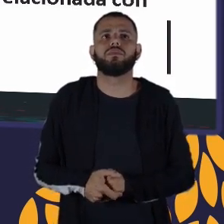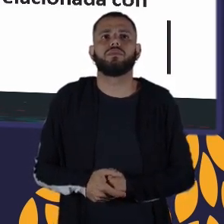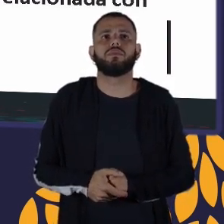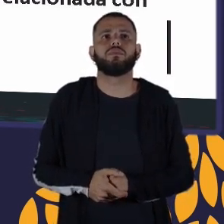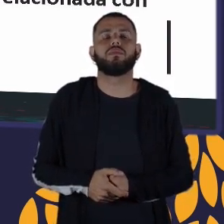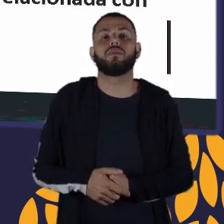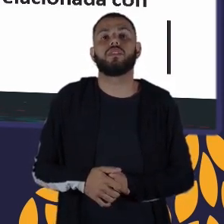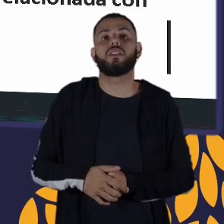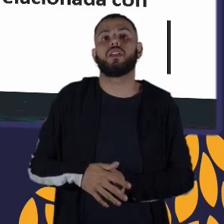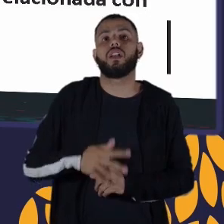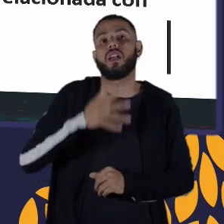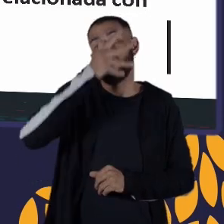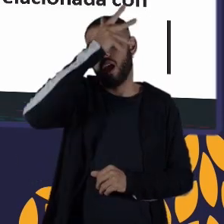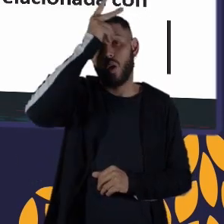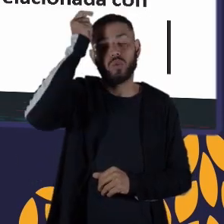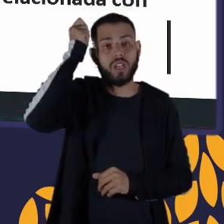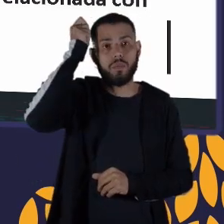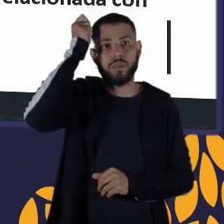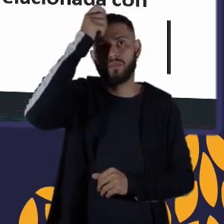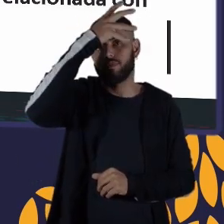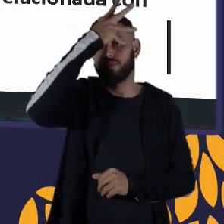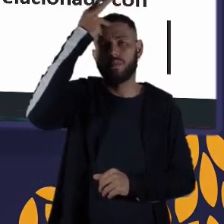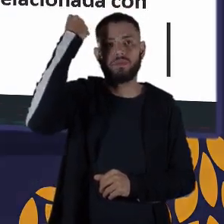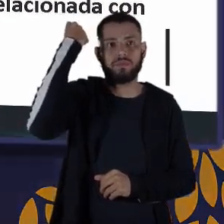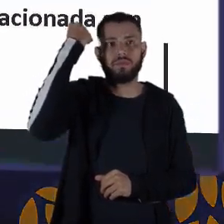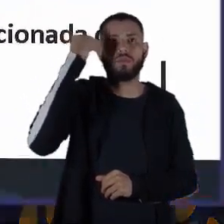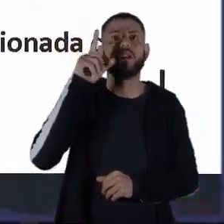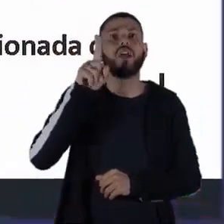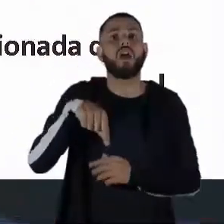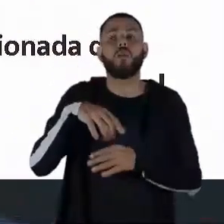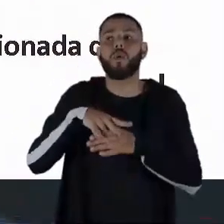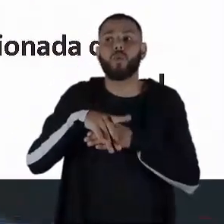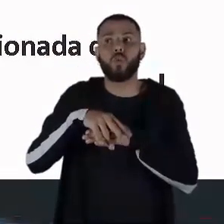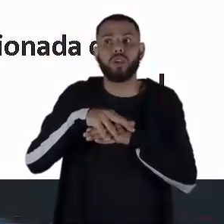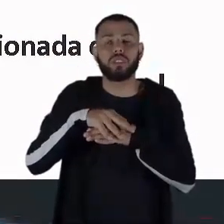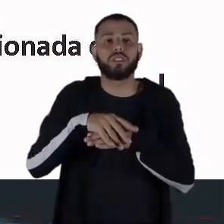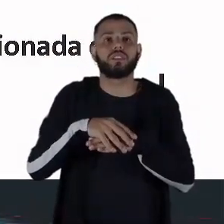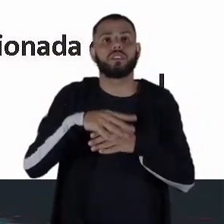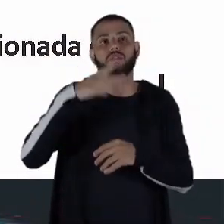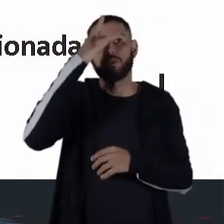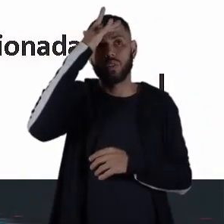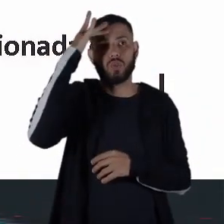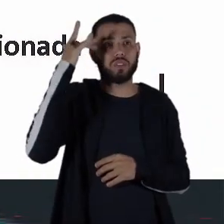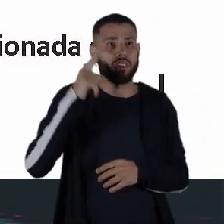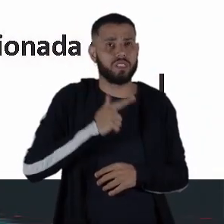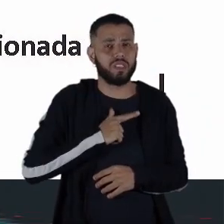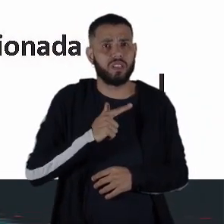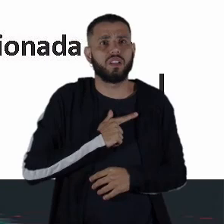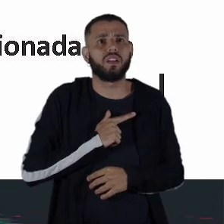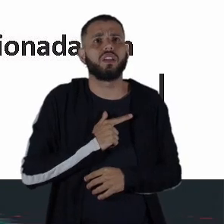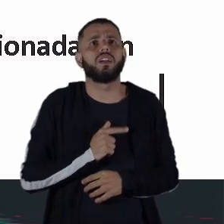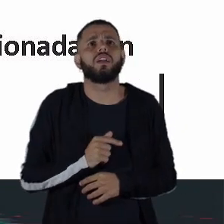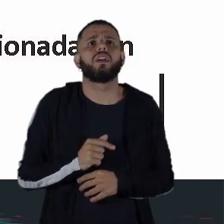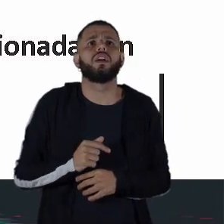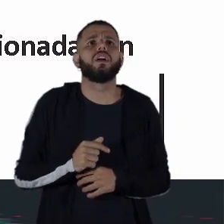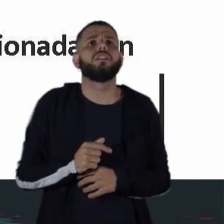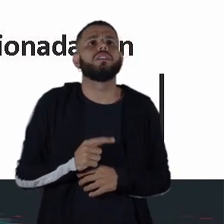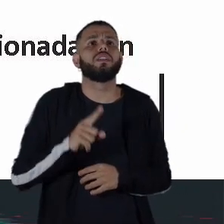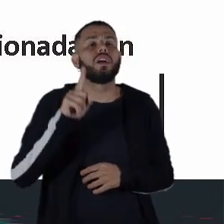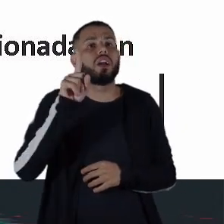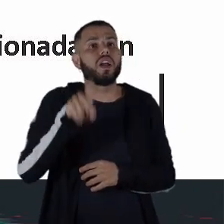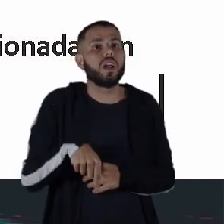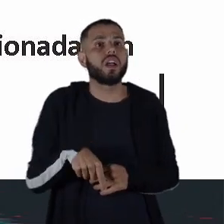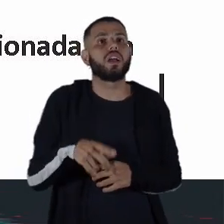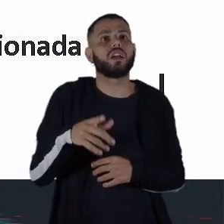Vocês sabem que Alzheimer é uma doença onde as células morrem. E fundamentalmente as células que